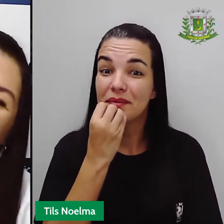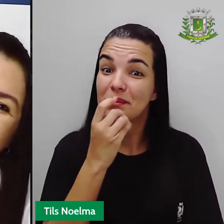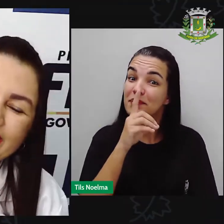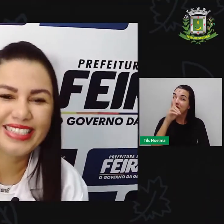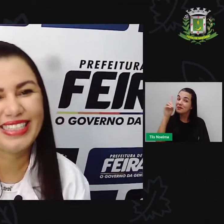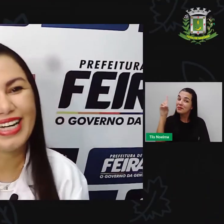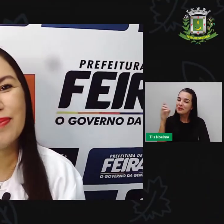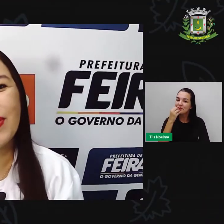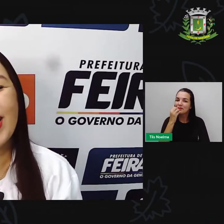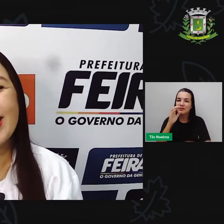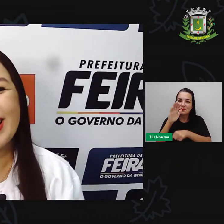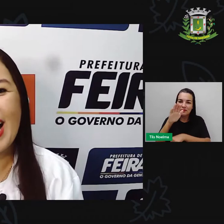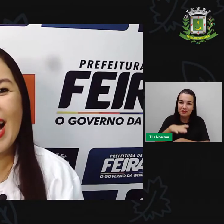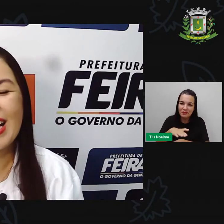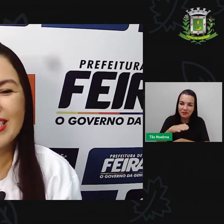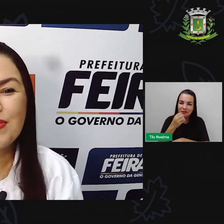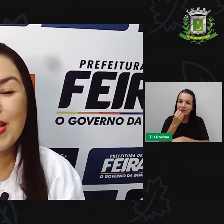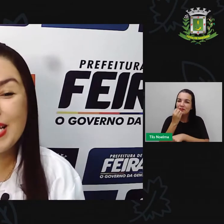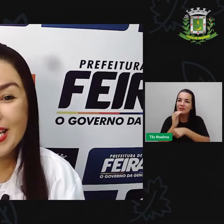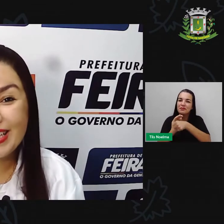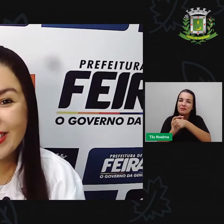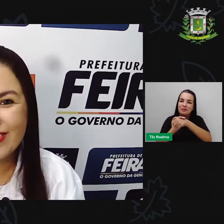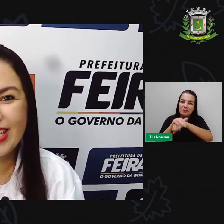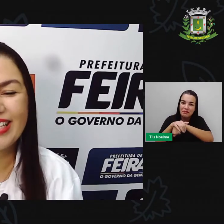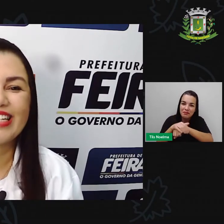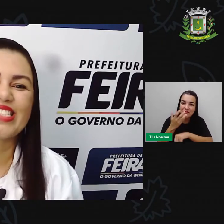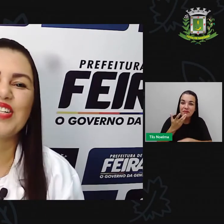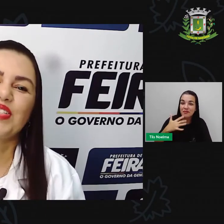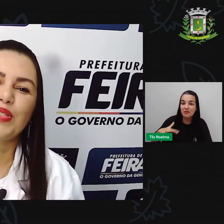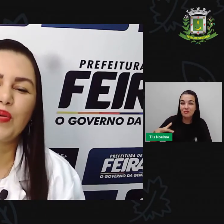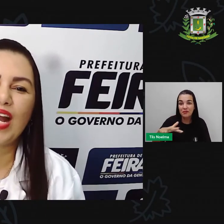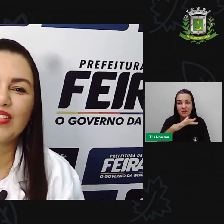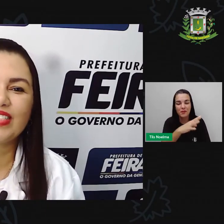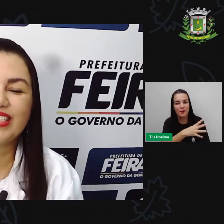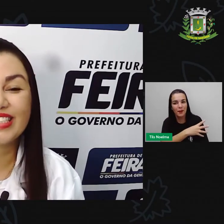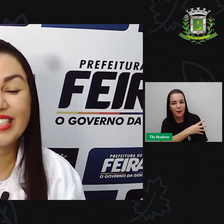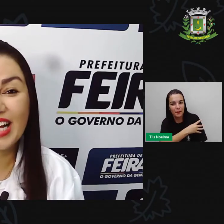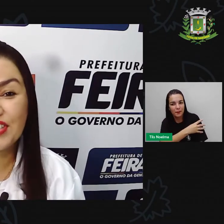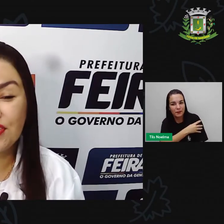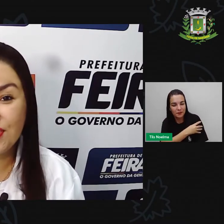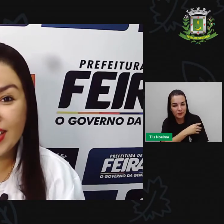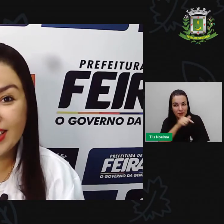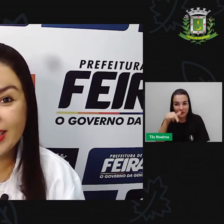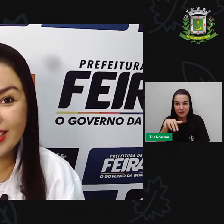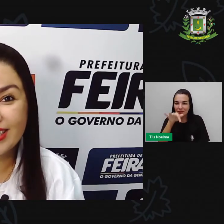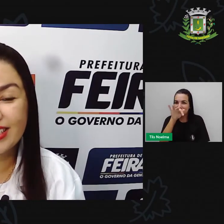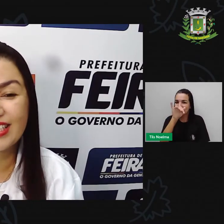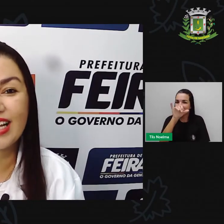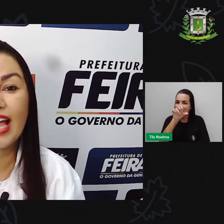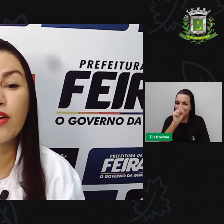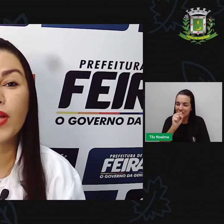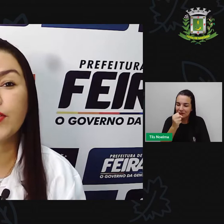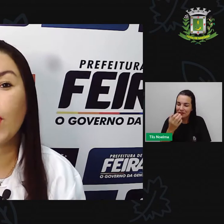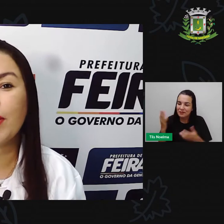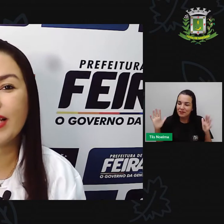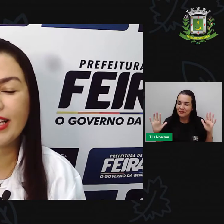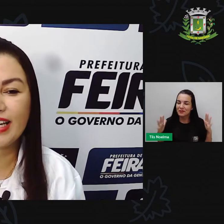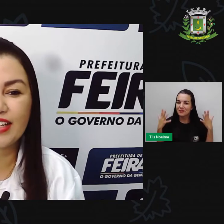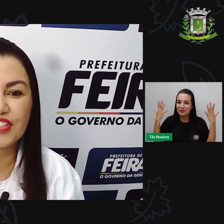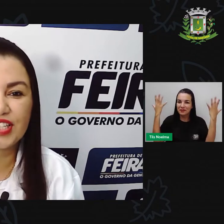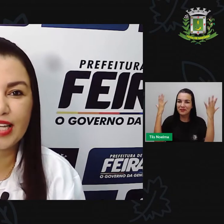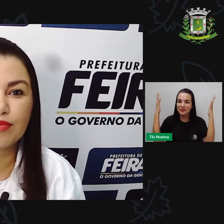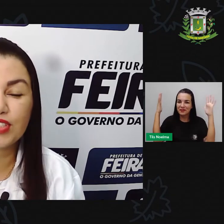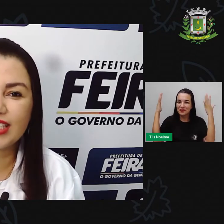Bom dia, boa tarde, meninas e meninas, nossos quartos da Universidade Feira de Santana. E foi uma enorme